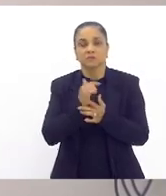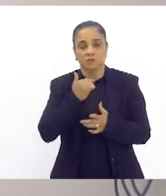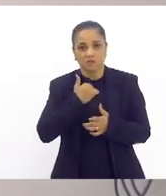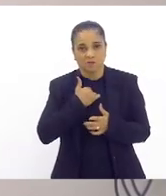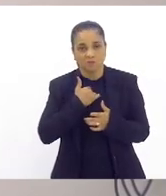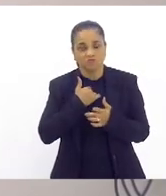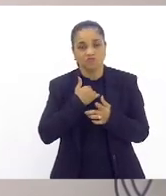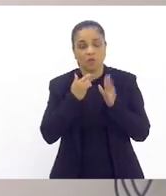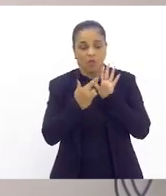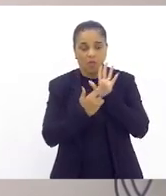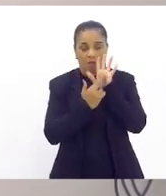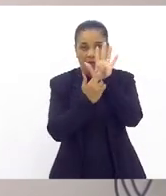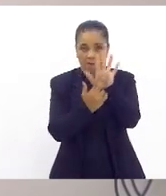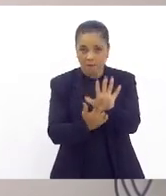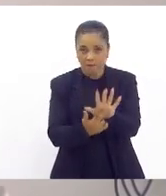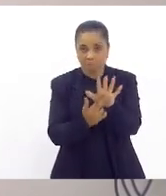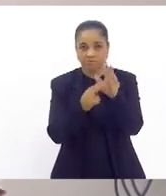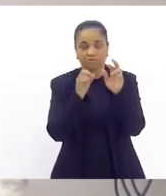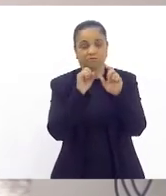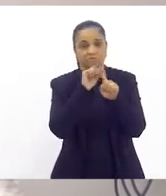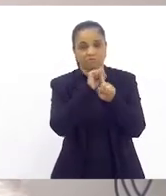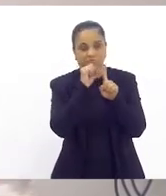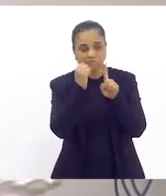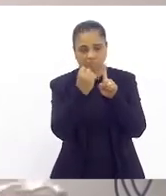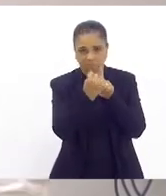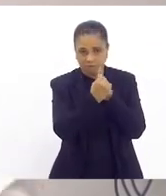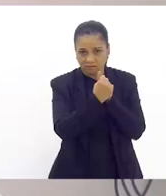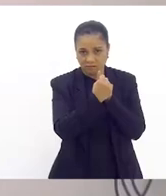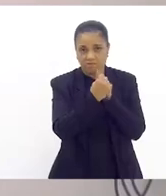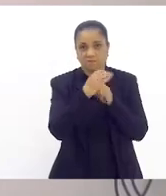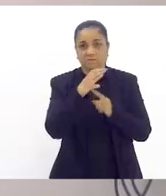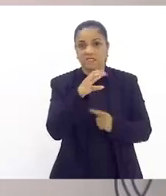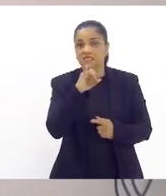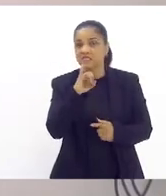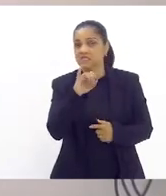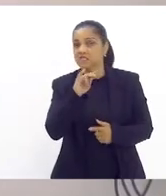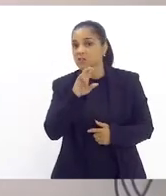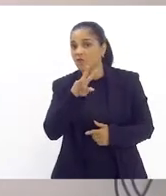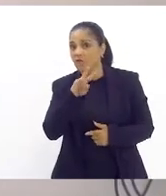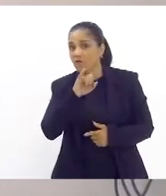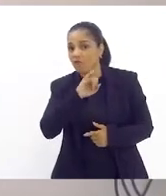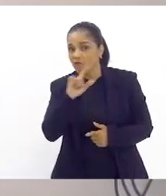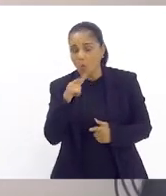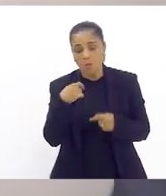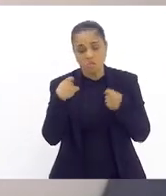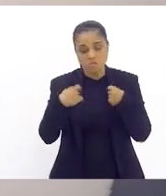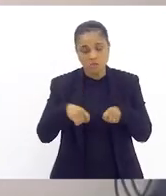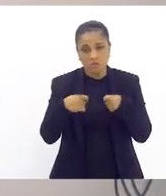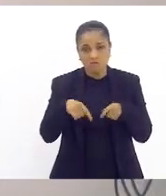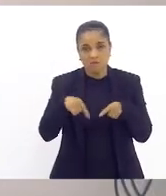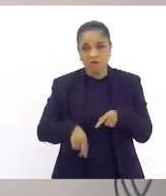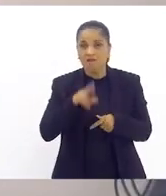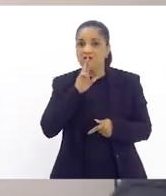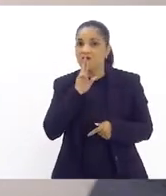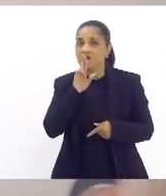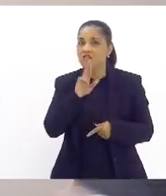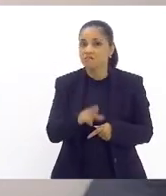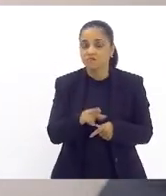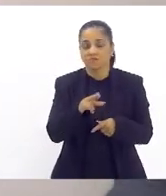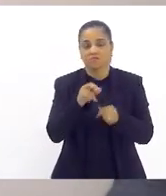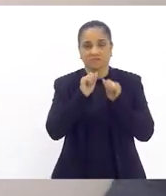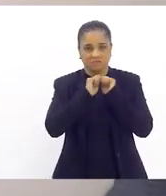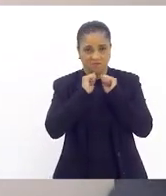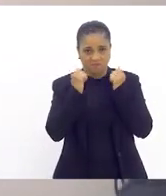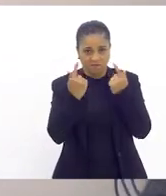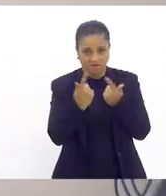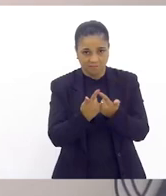representantes da sociedade civil que estão aqui obviamente porque precisa me demandam de respostas dessa casa mas como